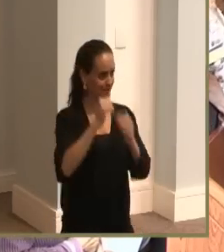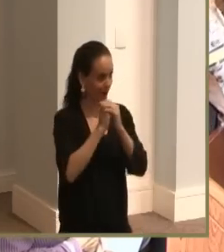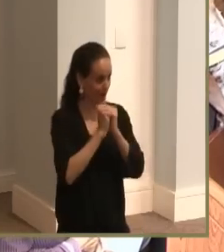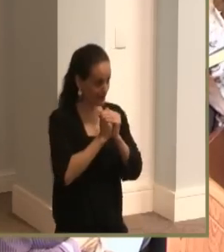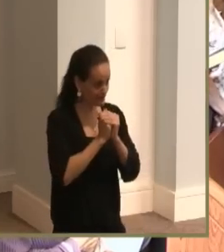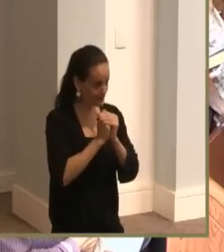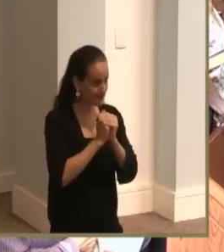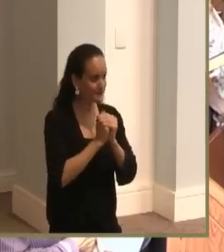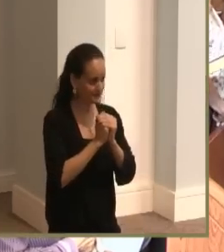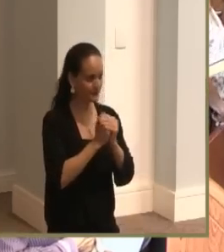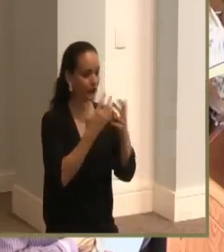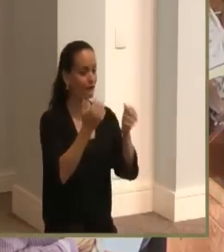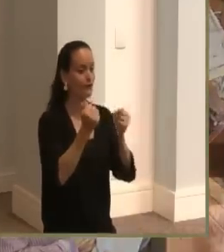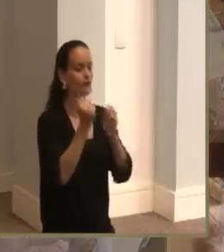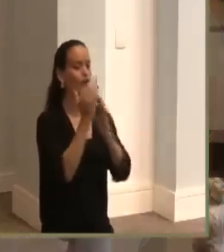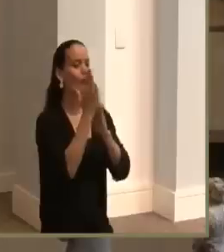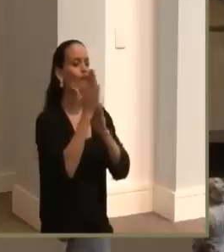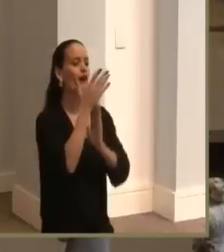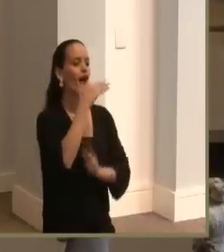meus irmãos. Vamos louvar o Senhor.